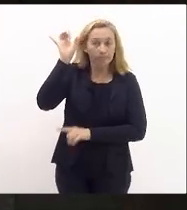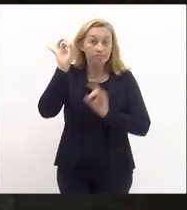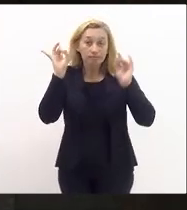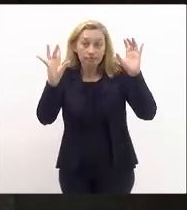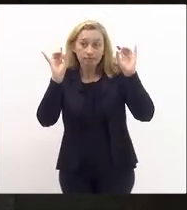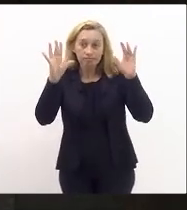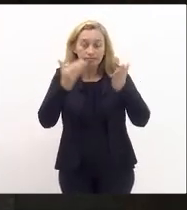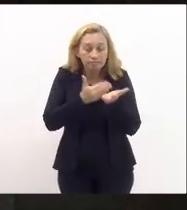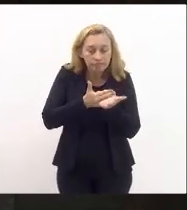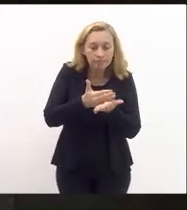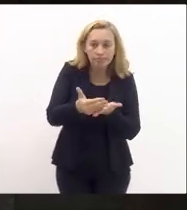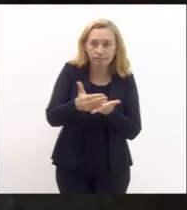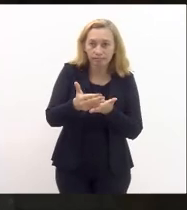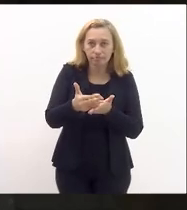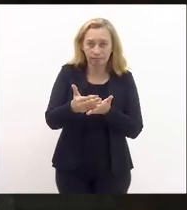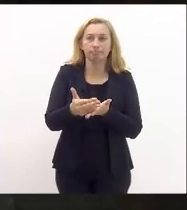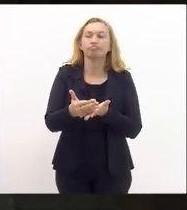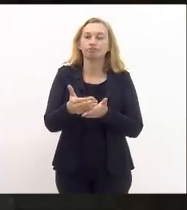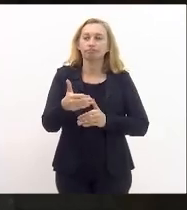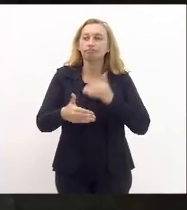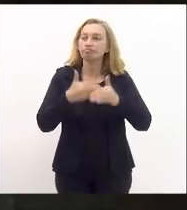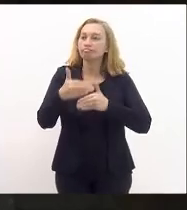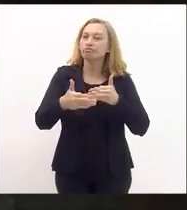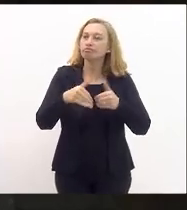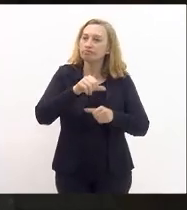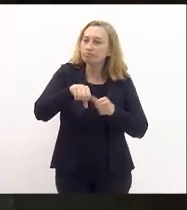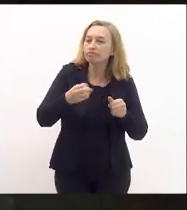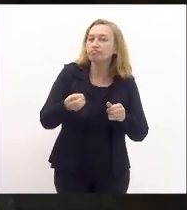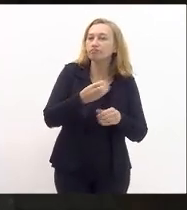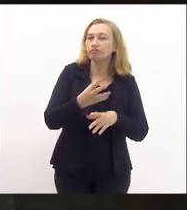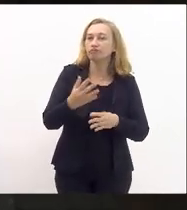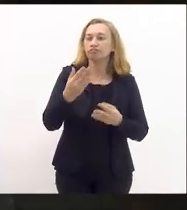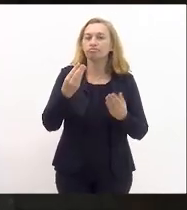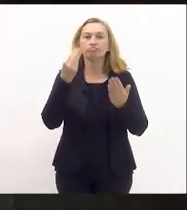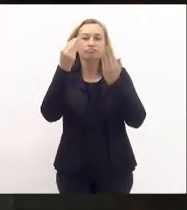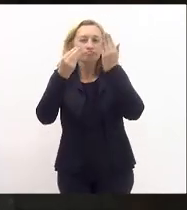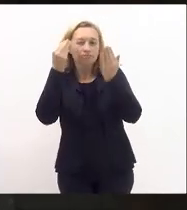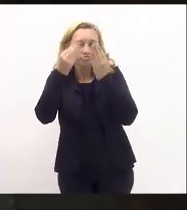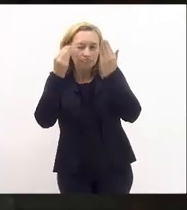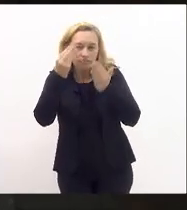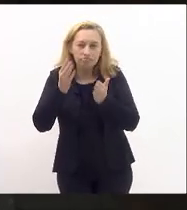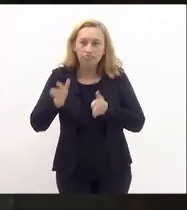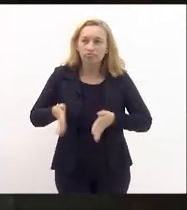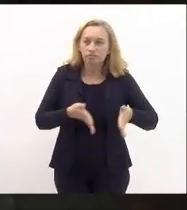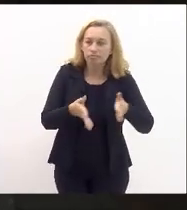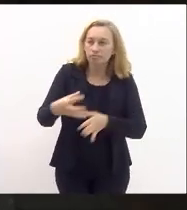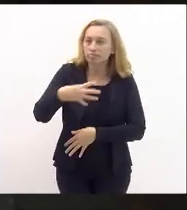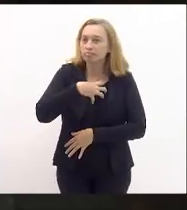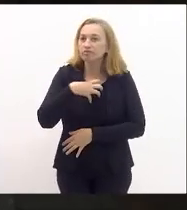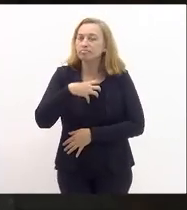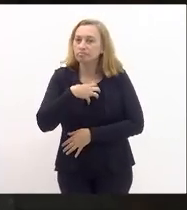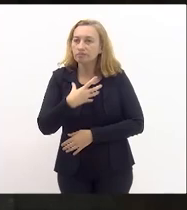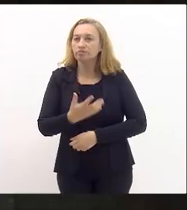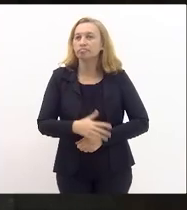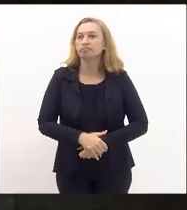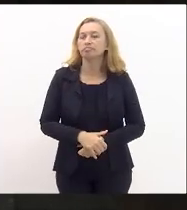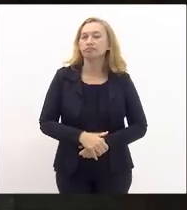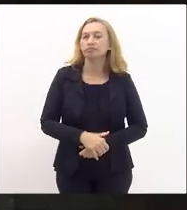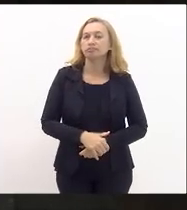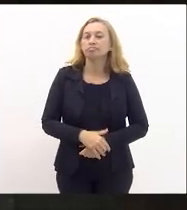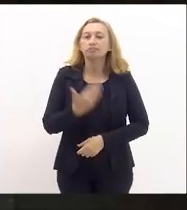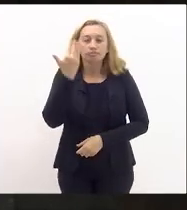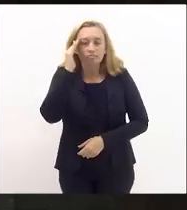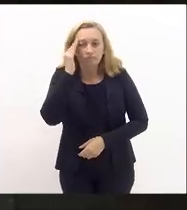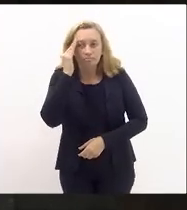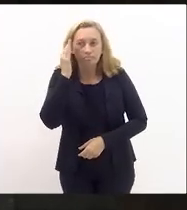que a gente iniciou o processo de reforma psiquiátrica, caminhando no sentido da desospitalização,